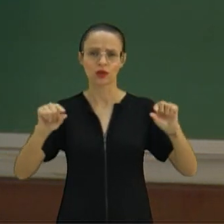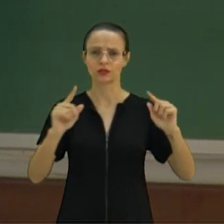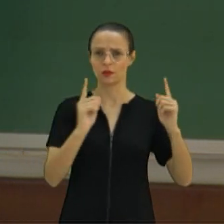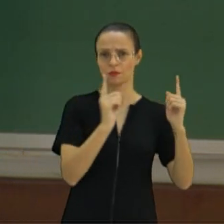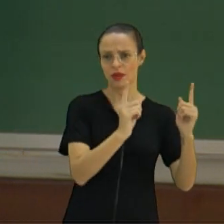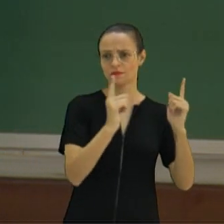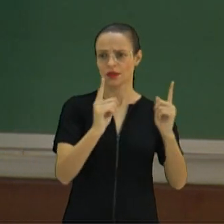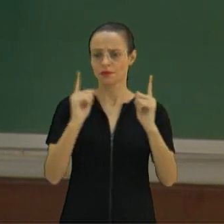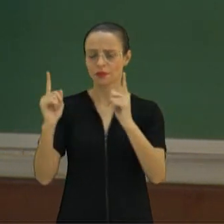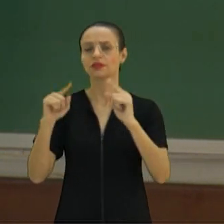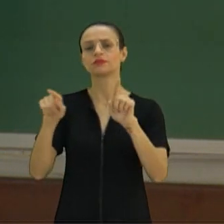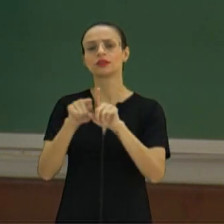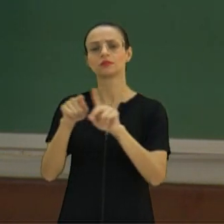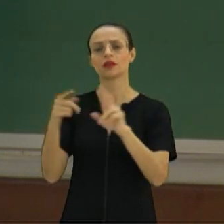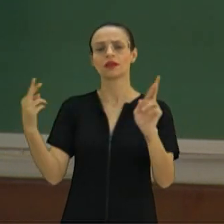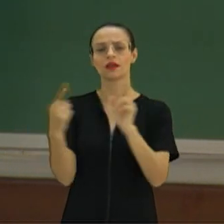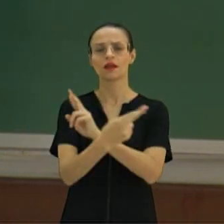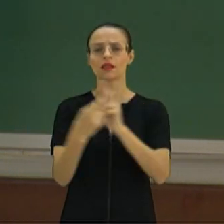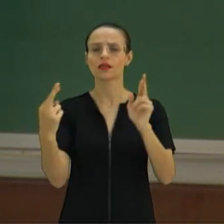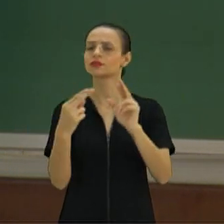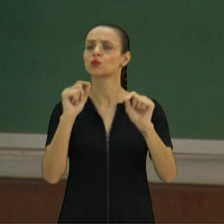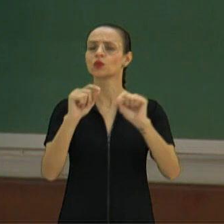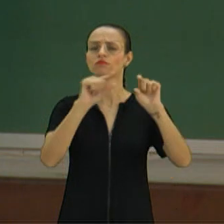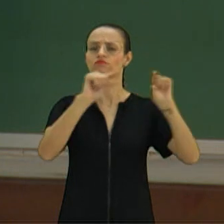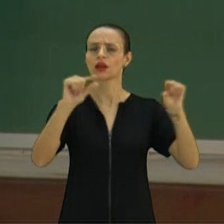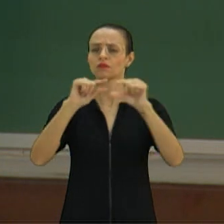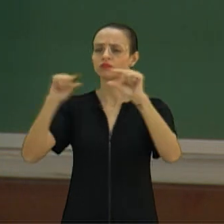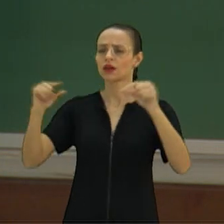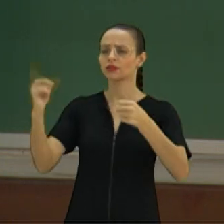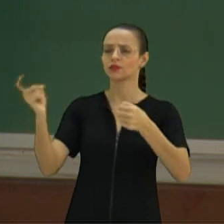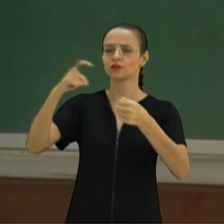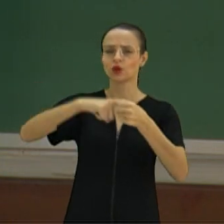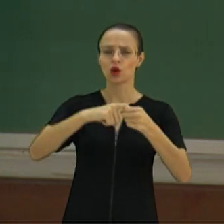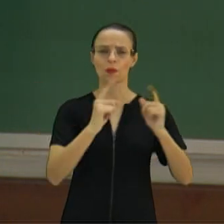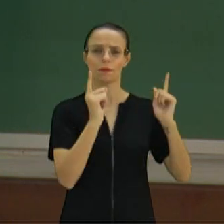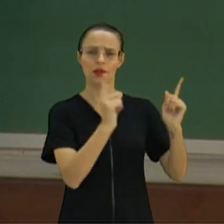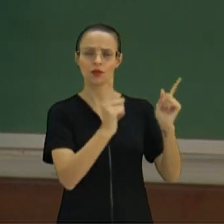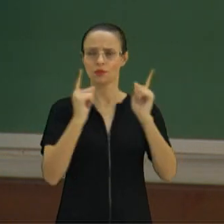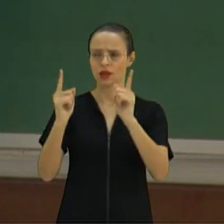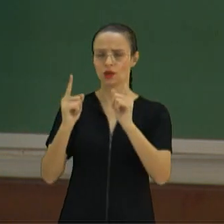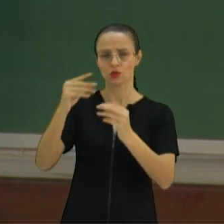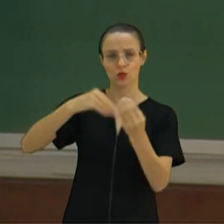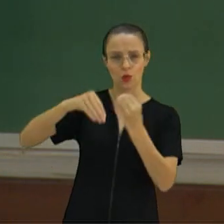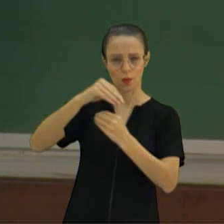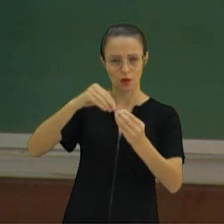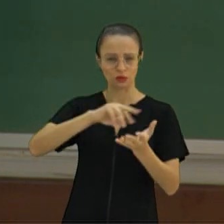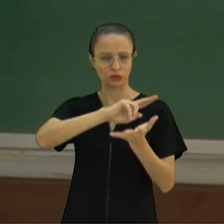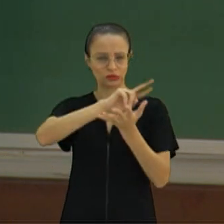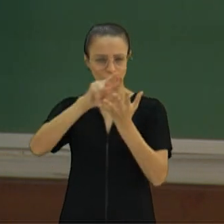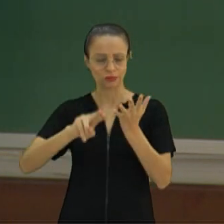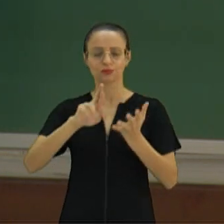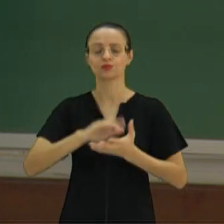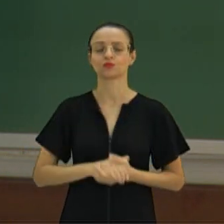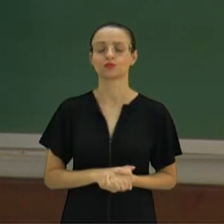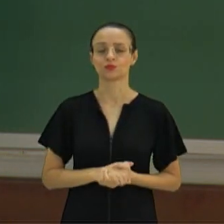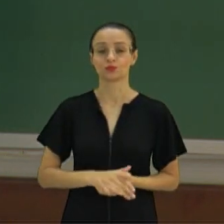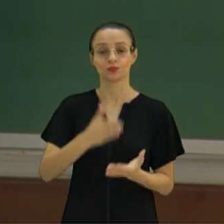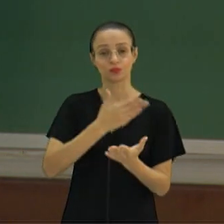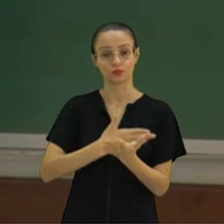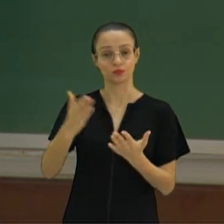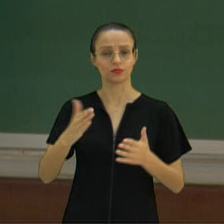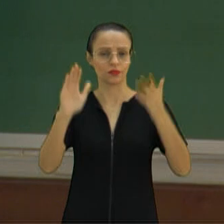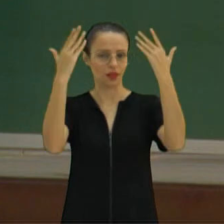período e essa relação de subordinação que ocorre com os períodos compostos. De início,